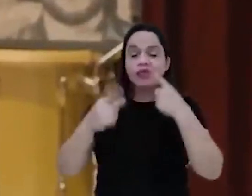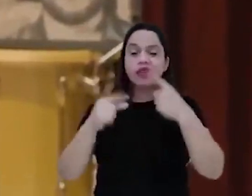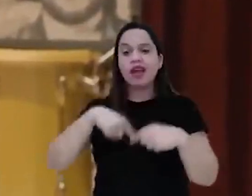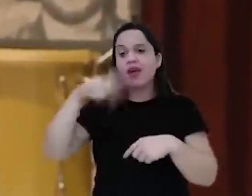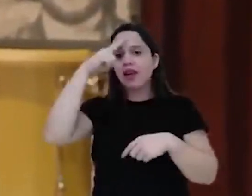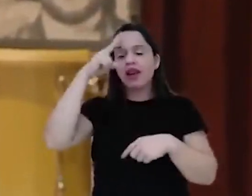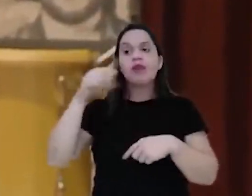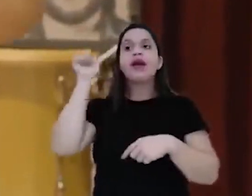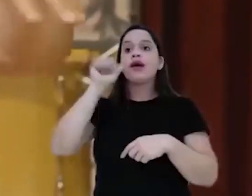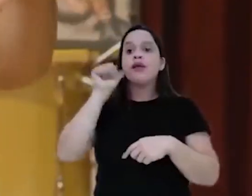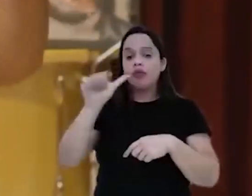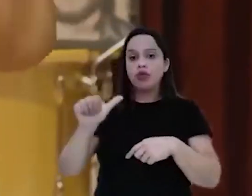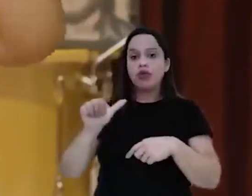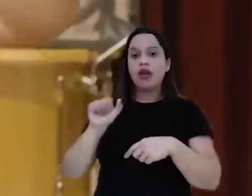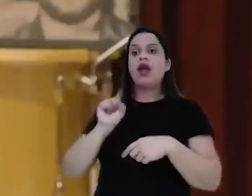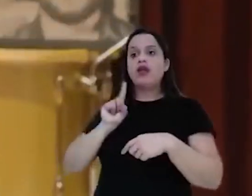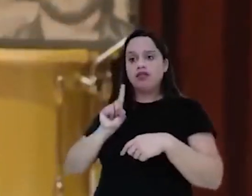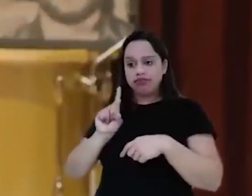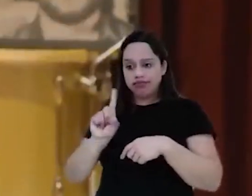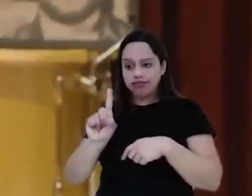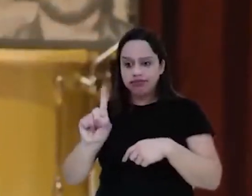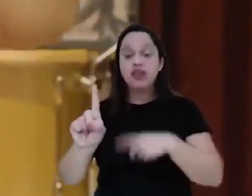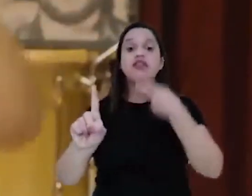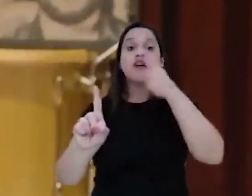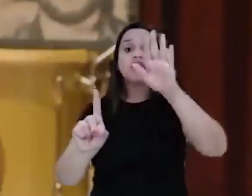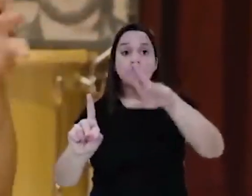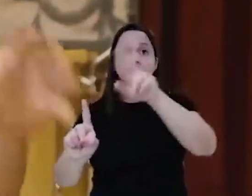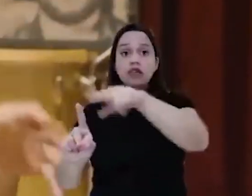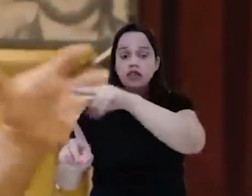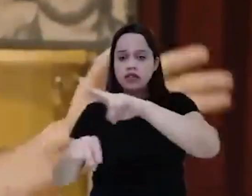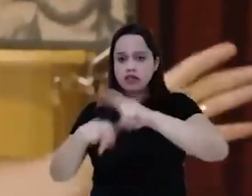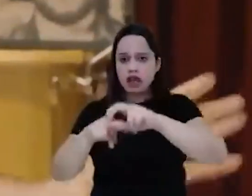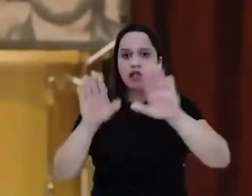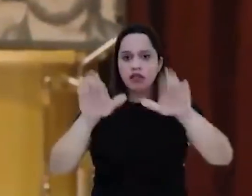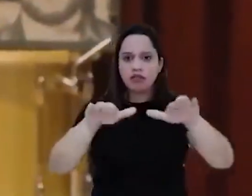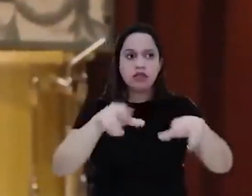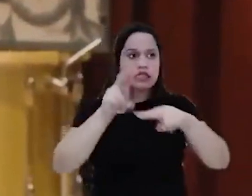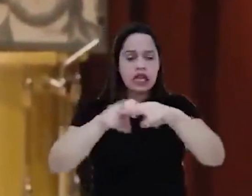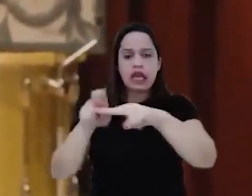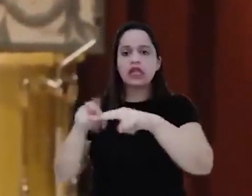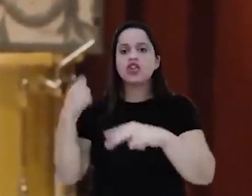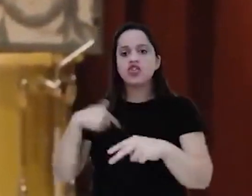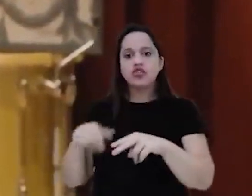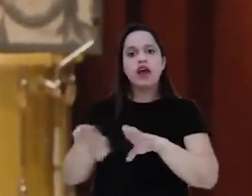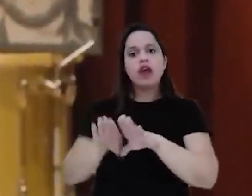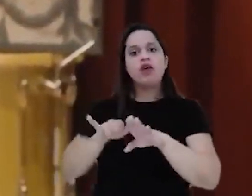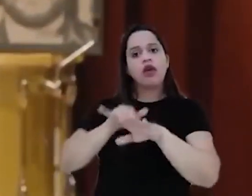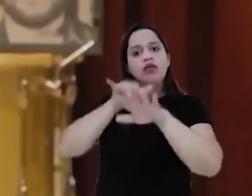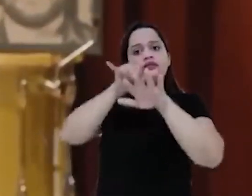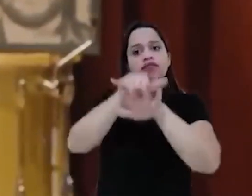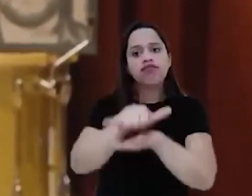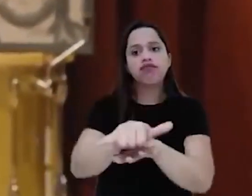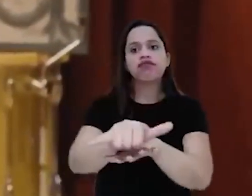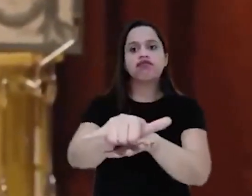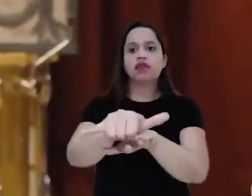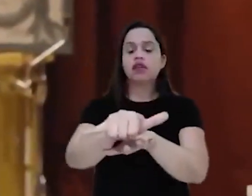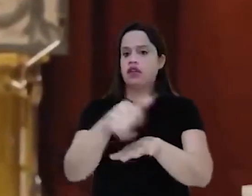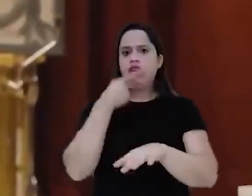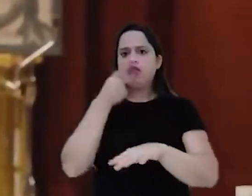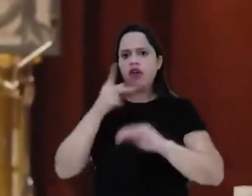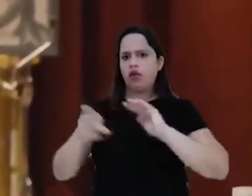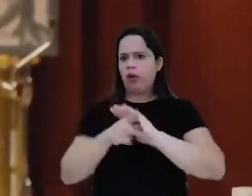foi quando ela que eu lembro se ela passando lá no corredor e fala não fica o sentar gente vai pousar só isso mas nunca